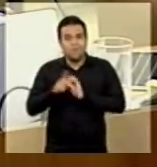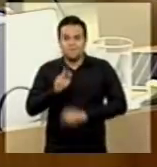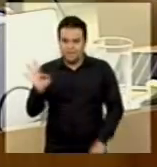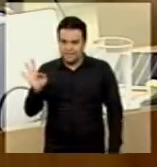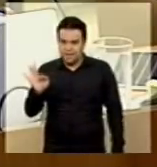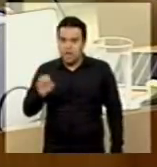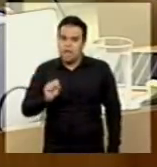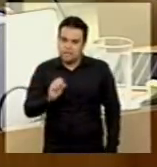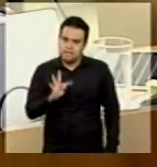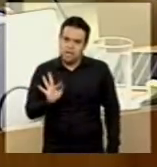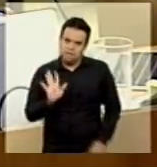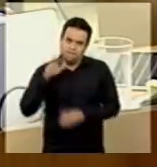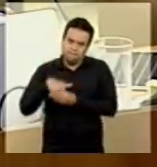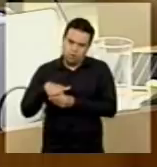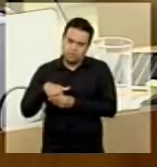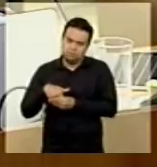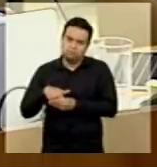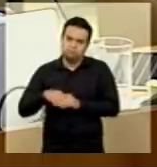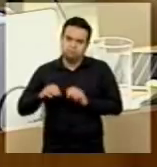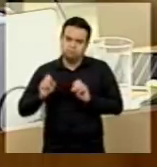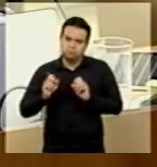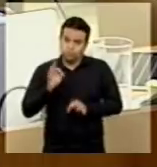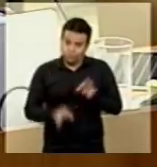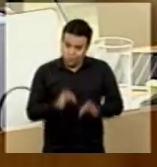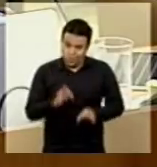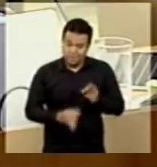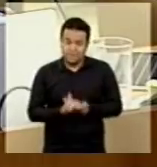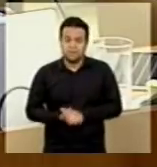estou propondo é preciso que seja um fato